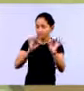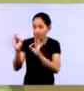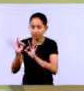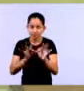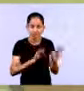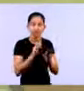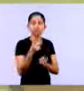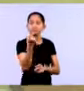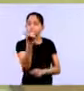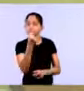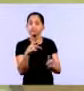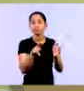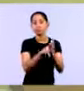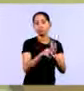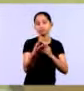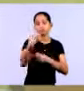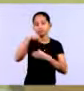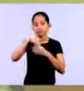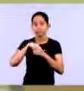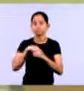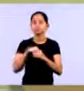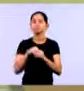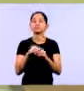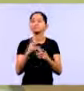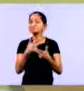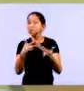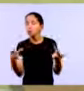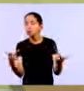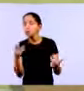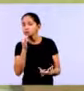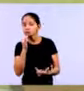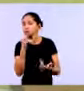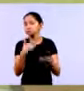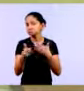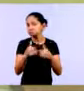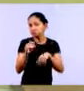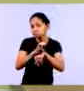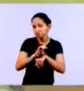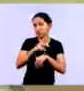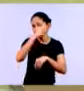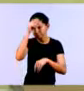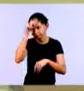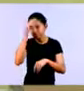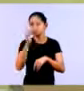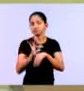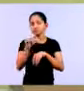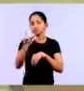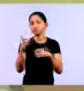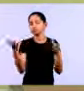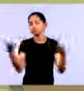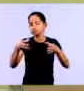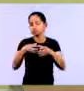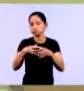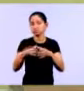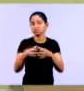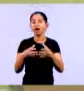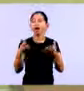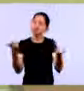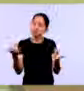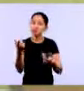a questão de finanças do ente, no caso da União, do Estado, do município. Então, como ele serve para intervir